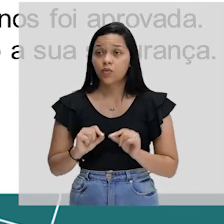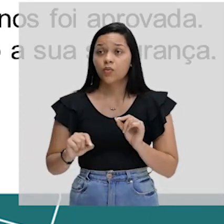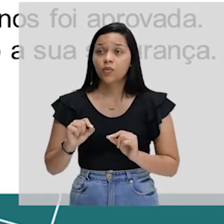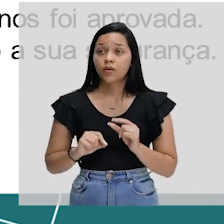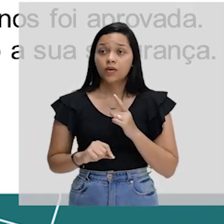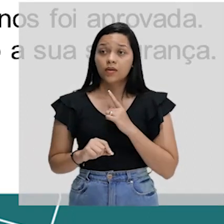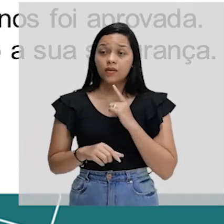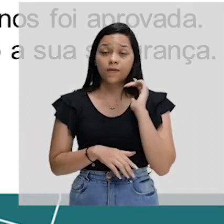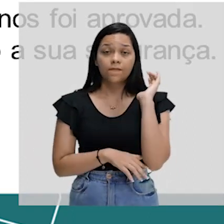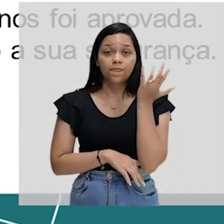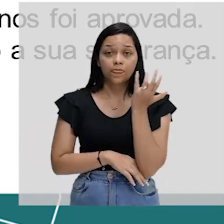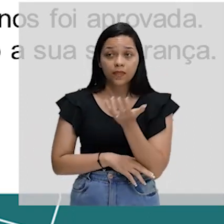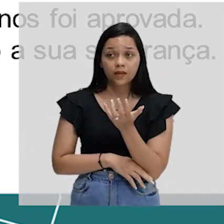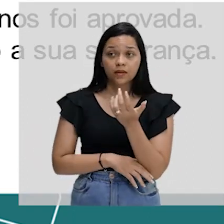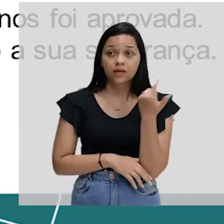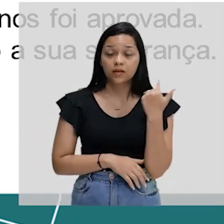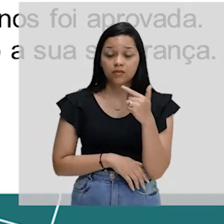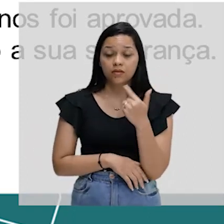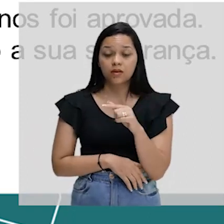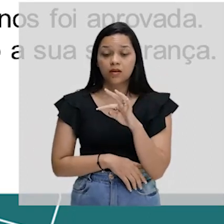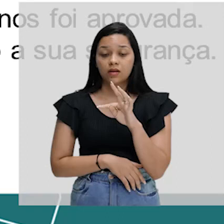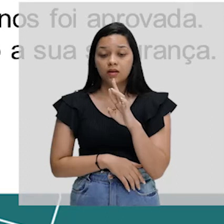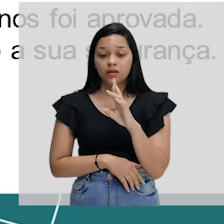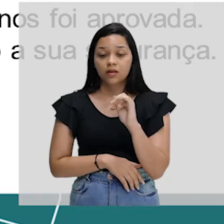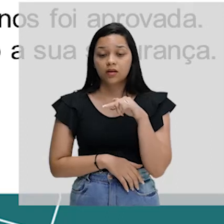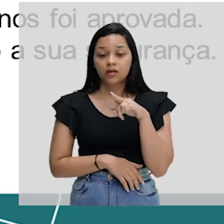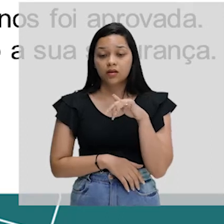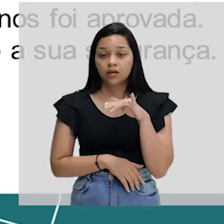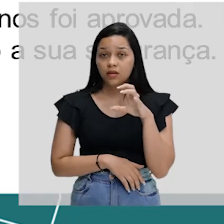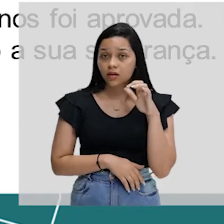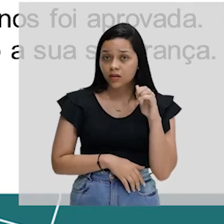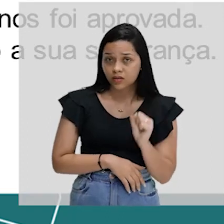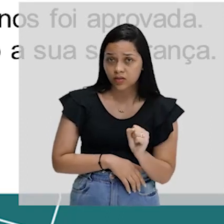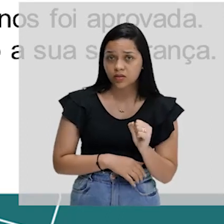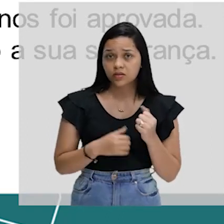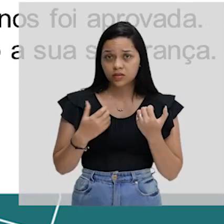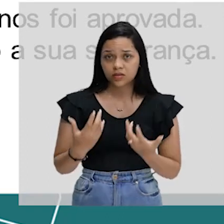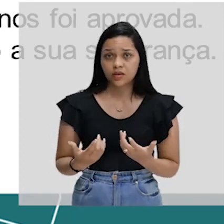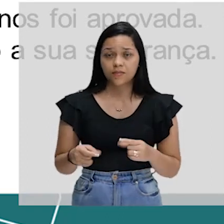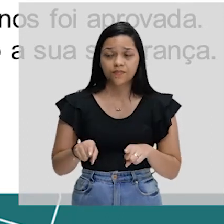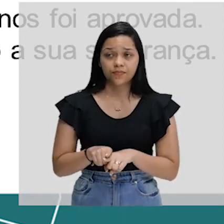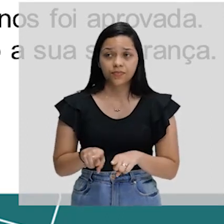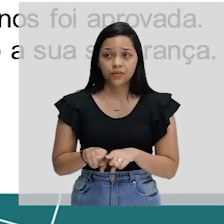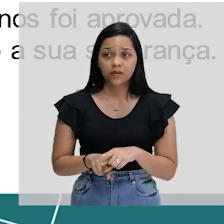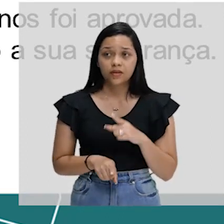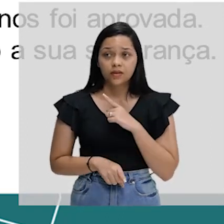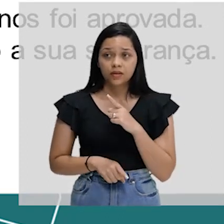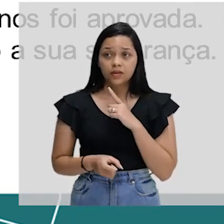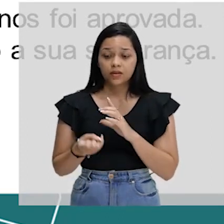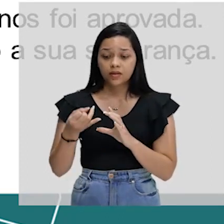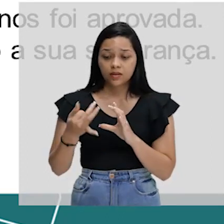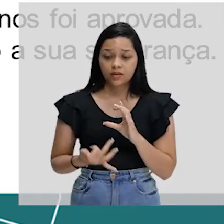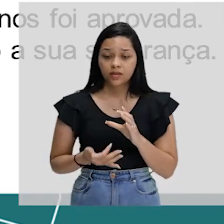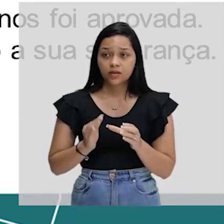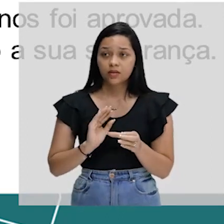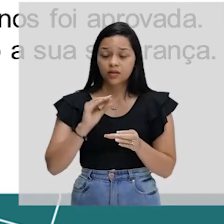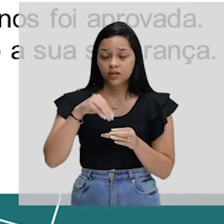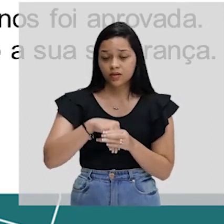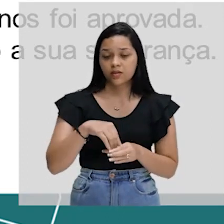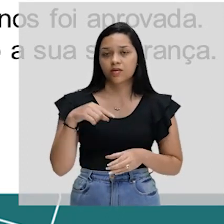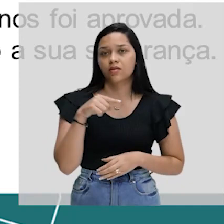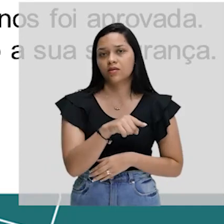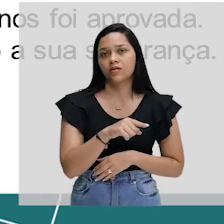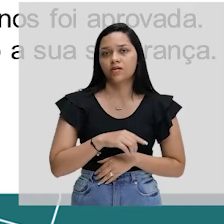com plantas que não são transgênicas. Consequentemente, ela vai manter essa característica apenas dentro daquela